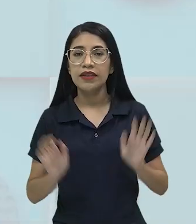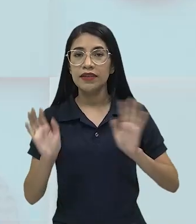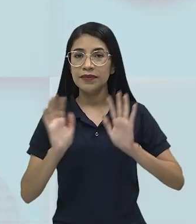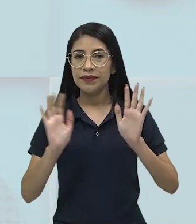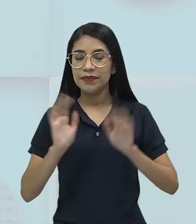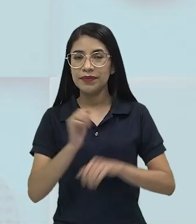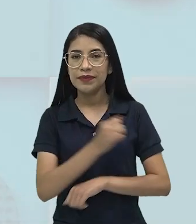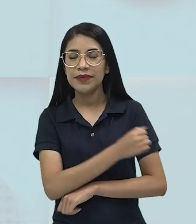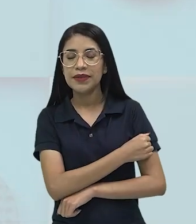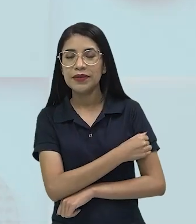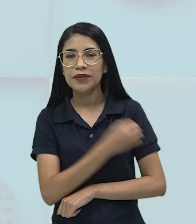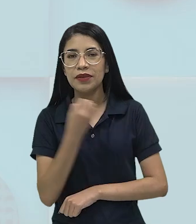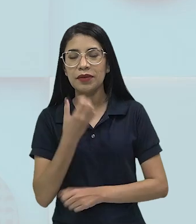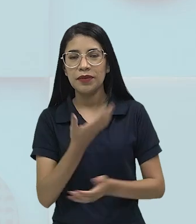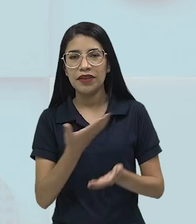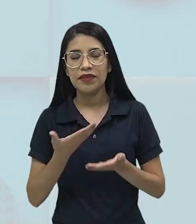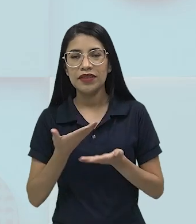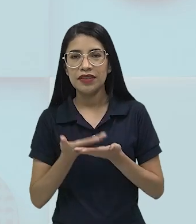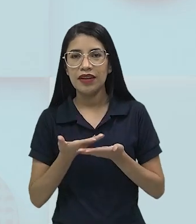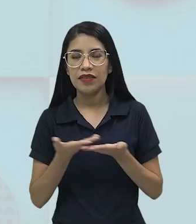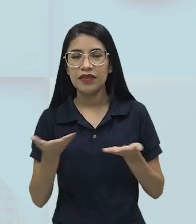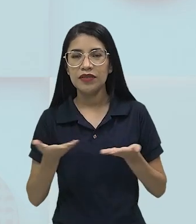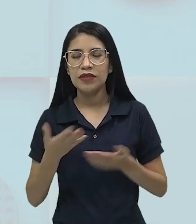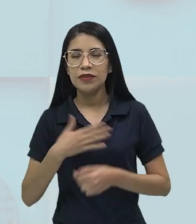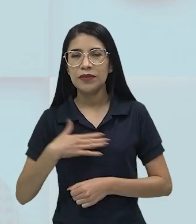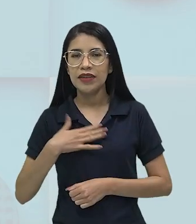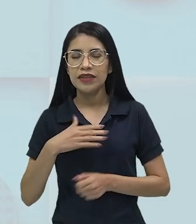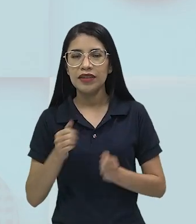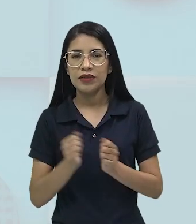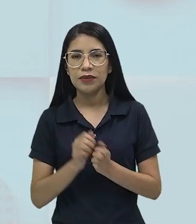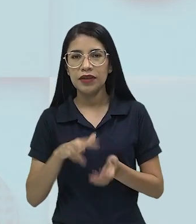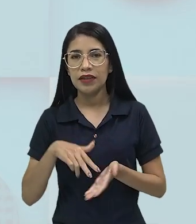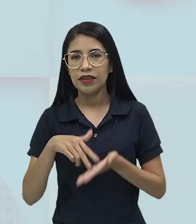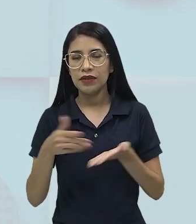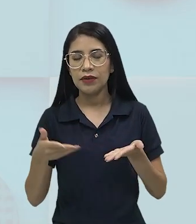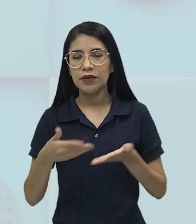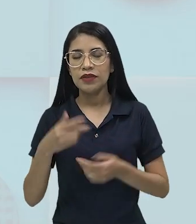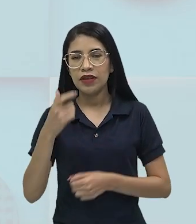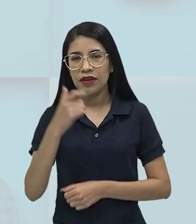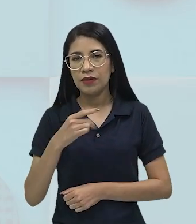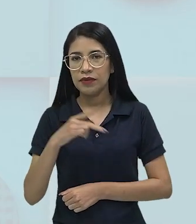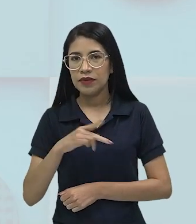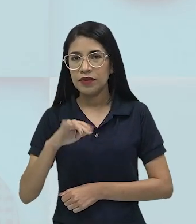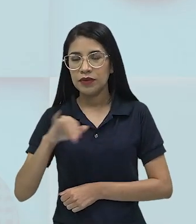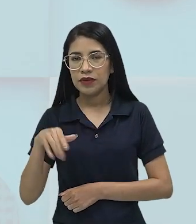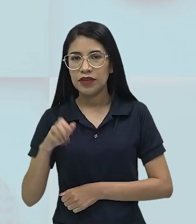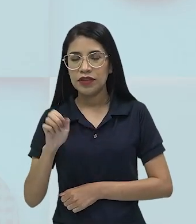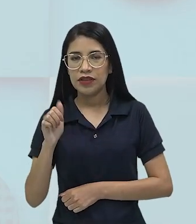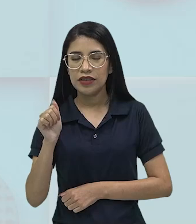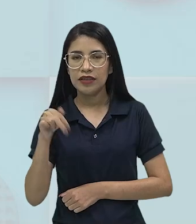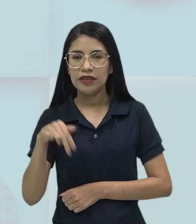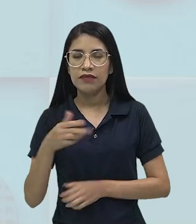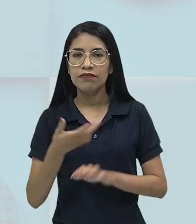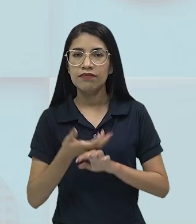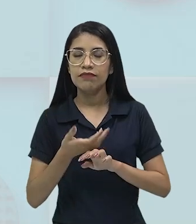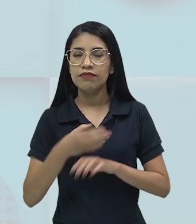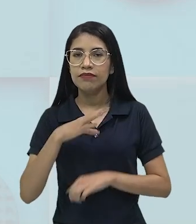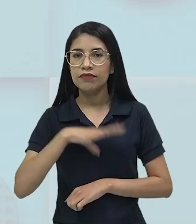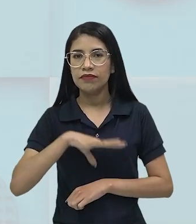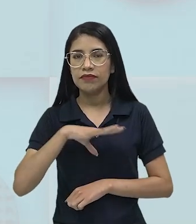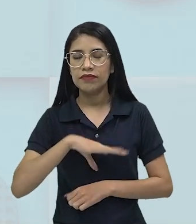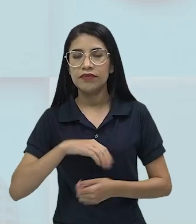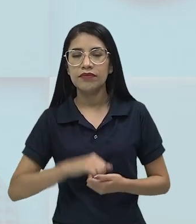Olá, olá! Sejam todos muito bem-vindos. É um prazer ter todos vocês aqui. Eu sou o professor Jean Torres, do componente de